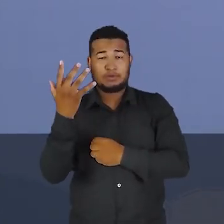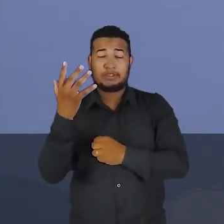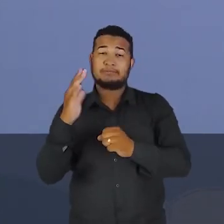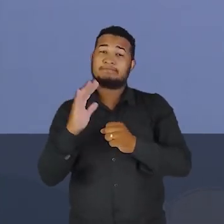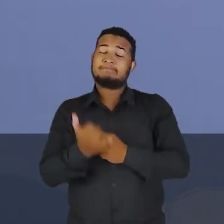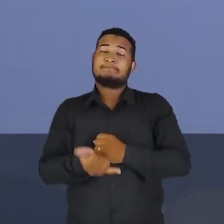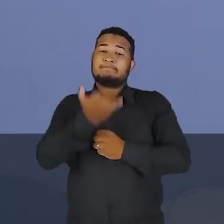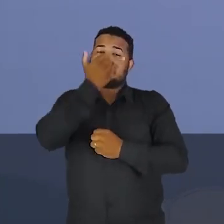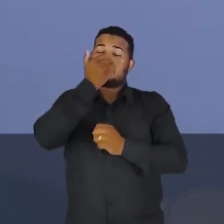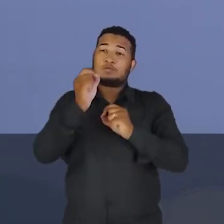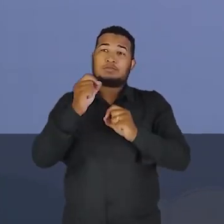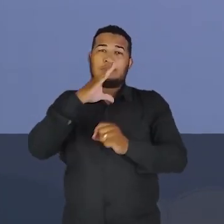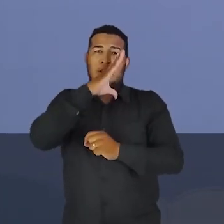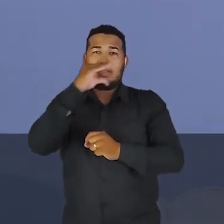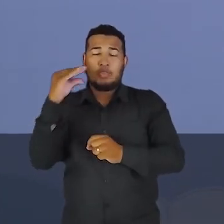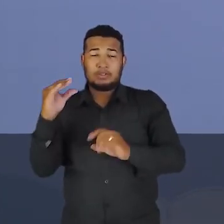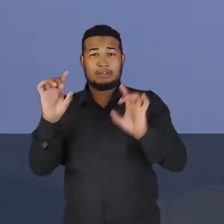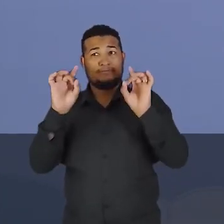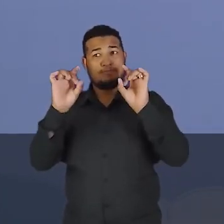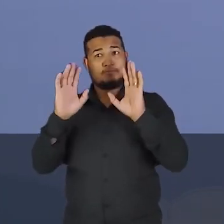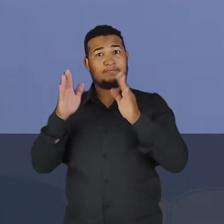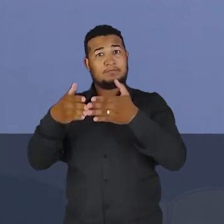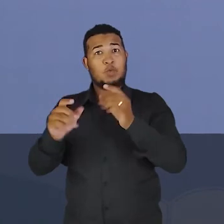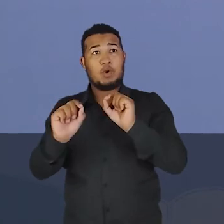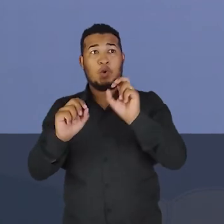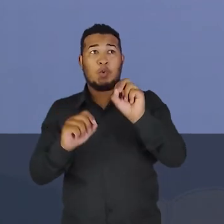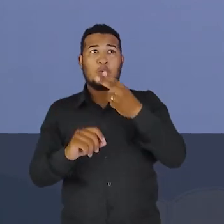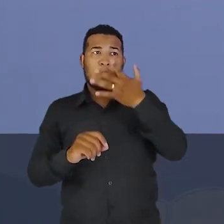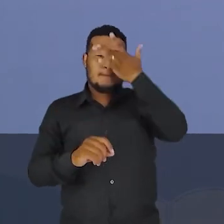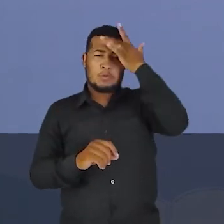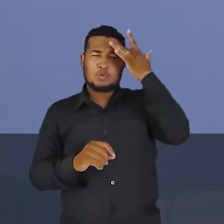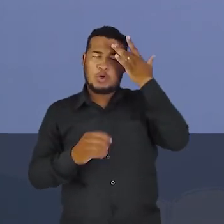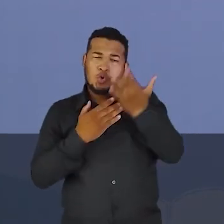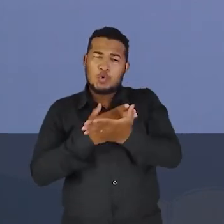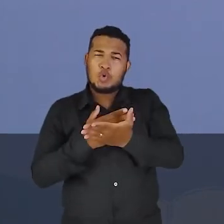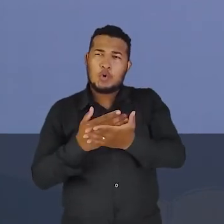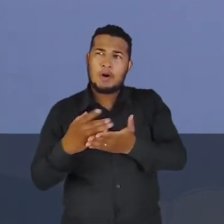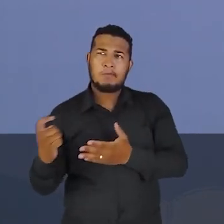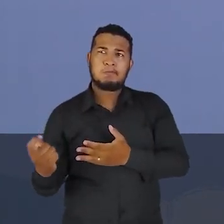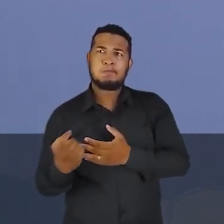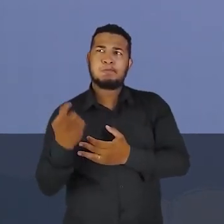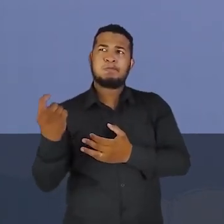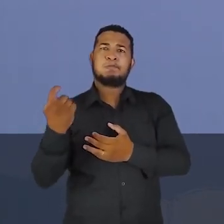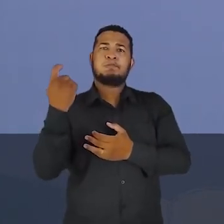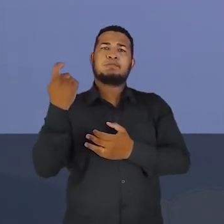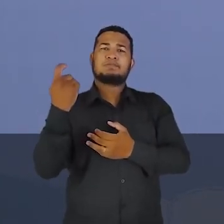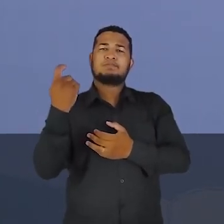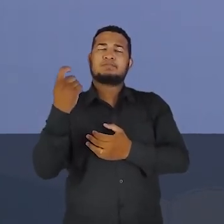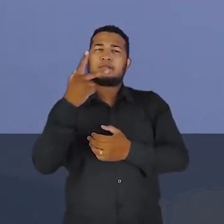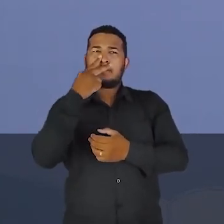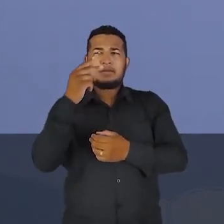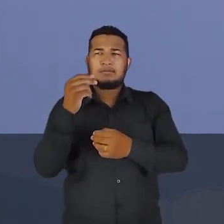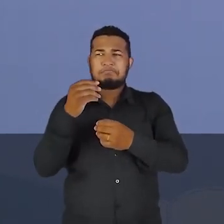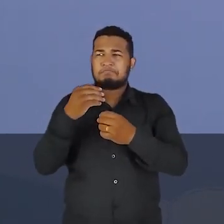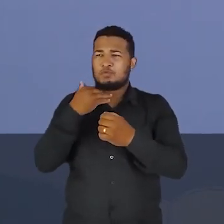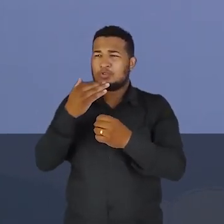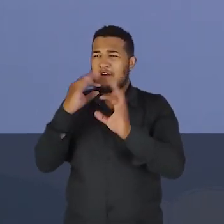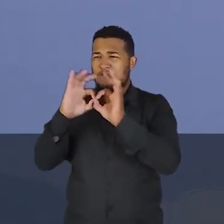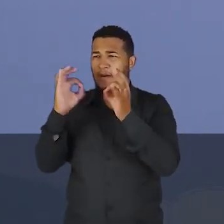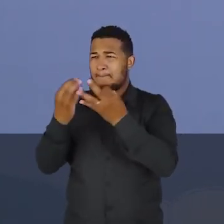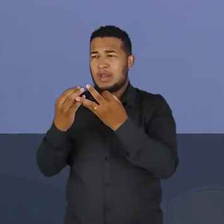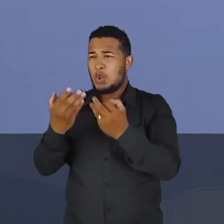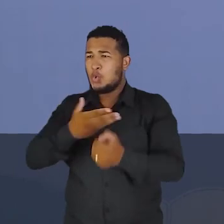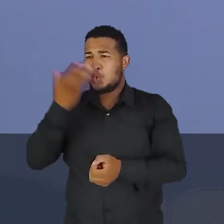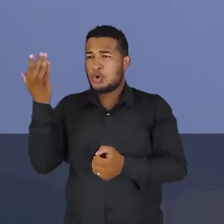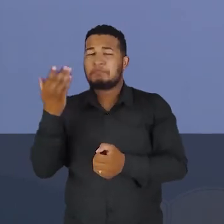geralmente, os adolescentes em especial, ou aquele que está iniciando a vida adulta, procura esse cuidado em outros lugares ou em outras